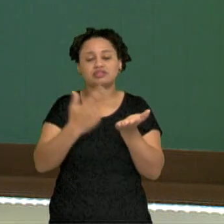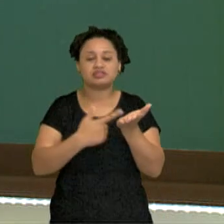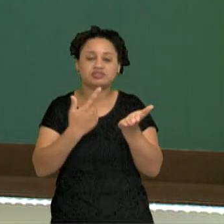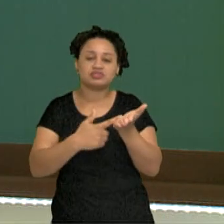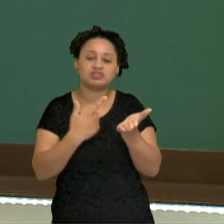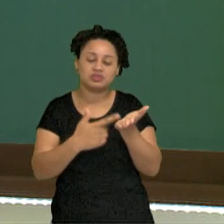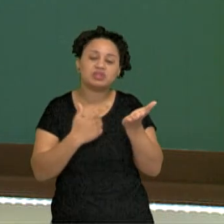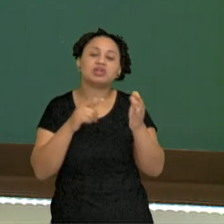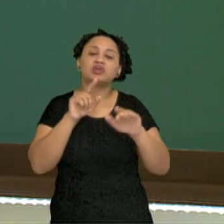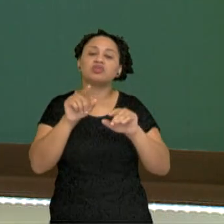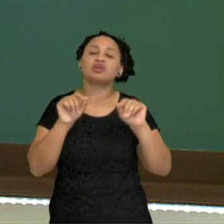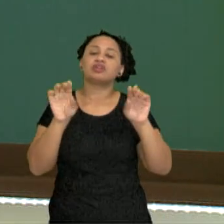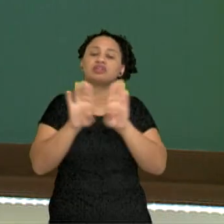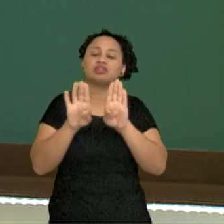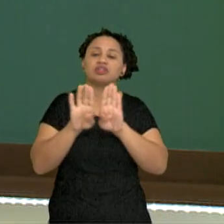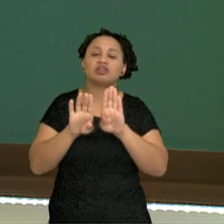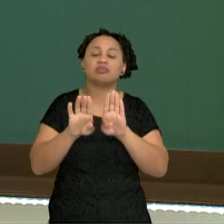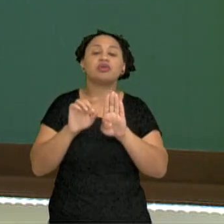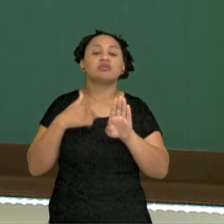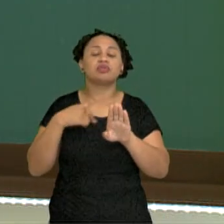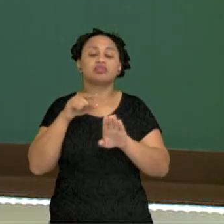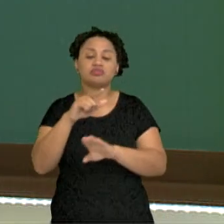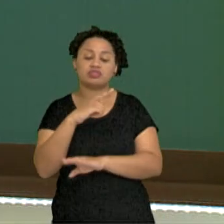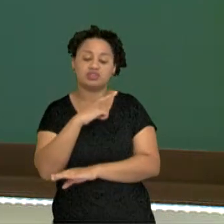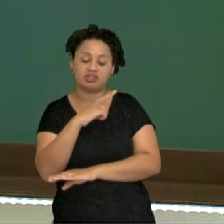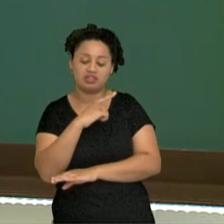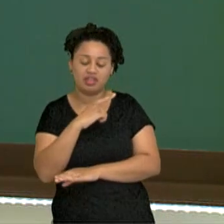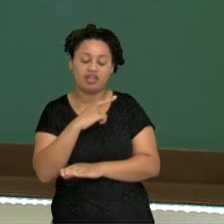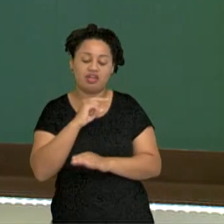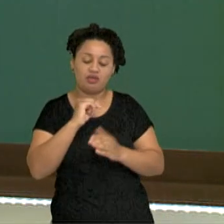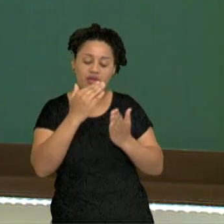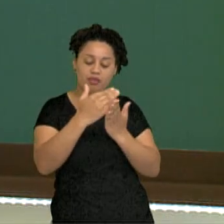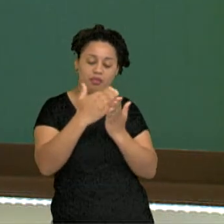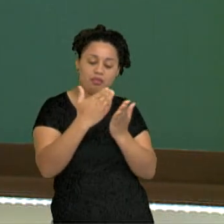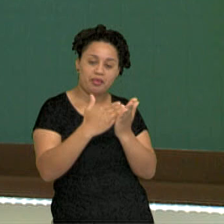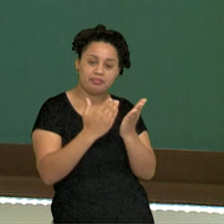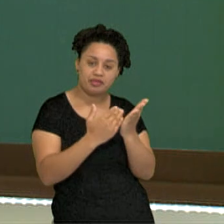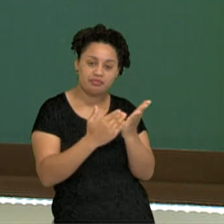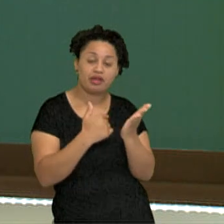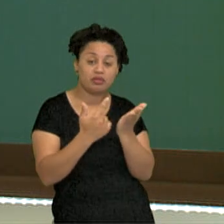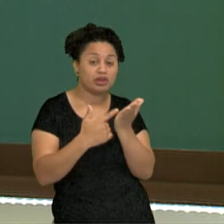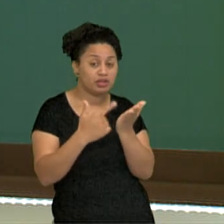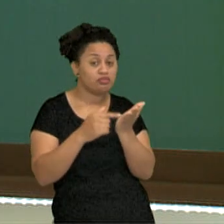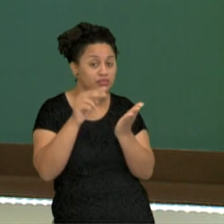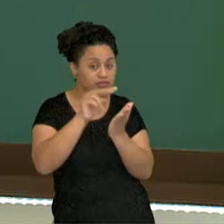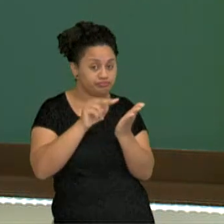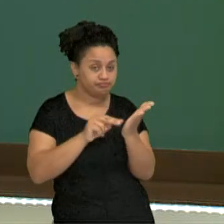fazer parte aí, da sua lista de leituras.